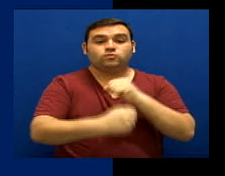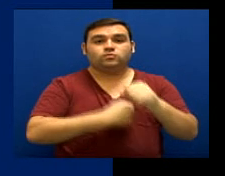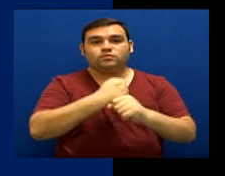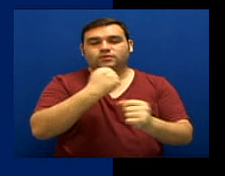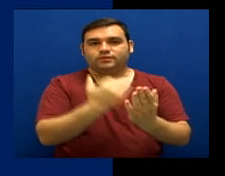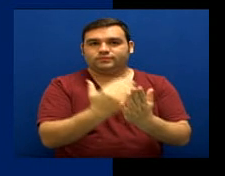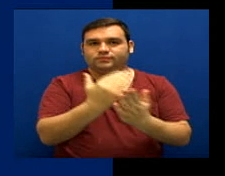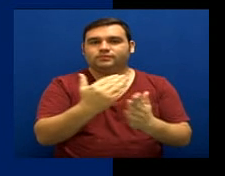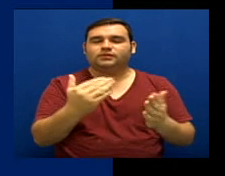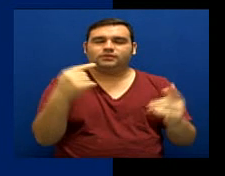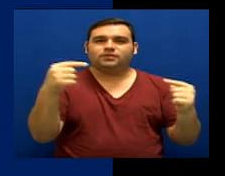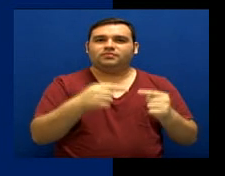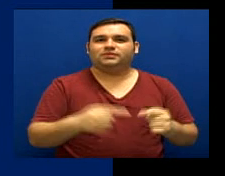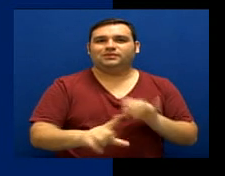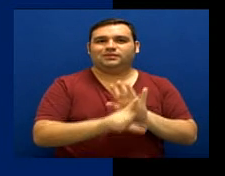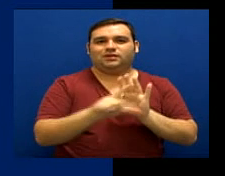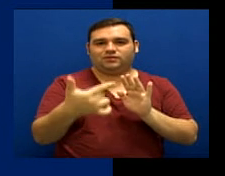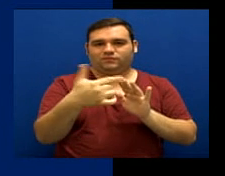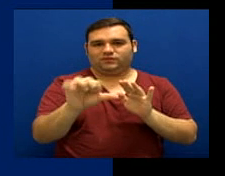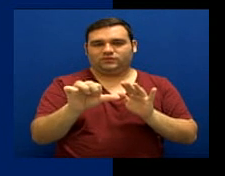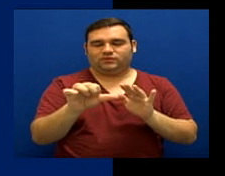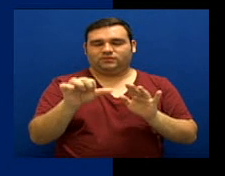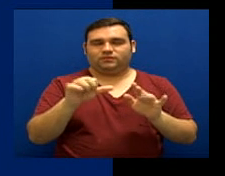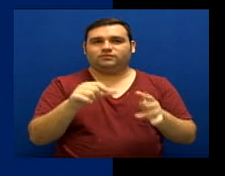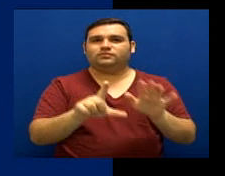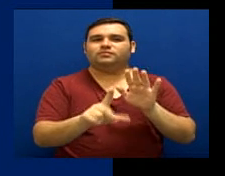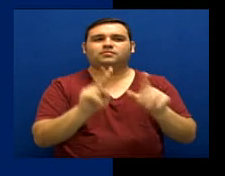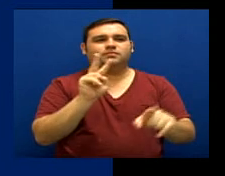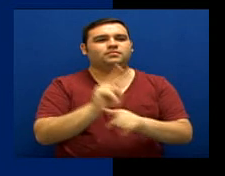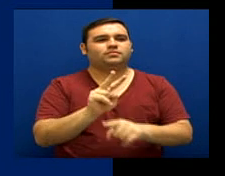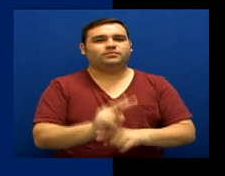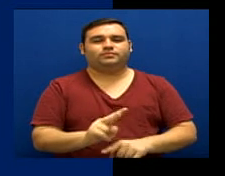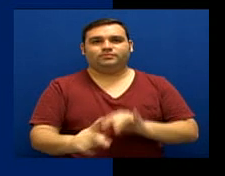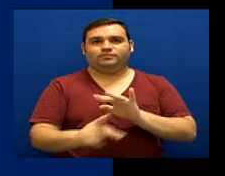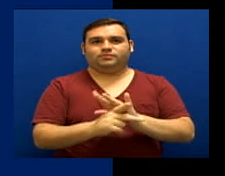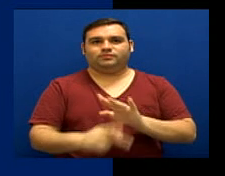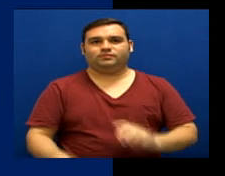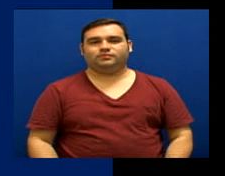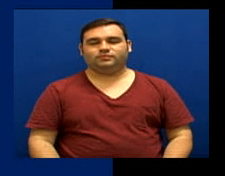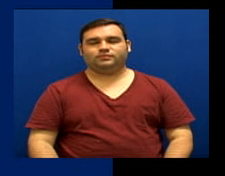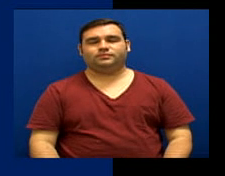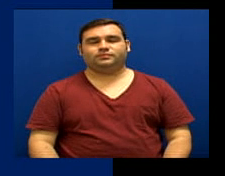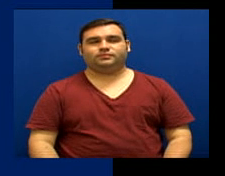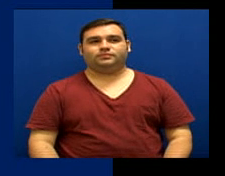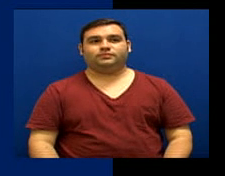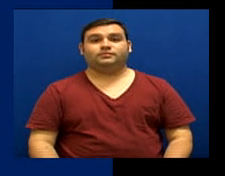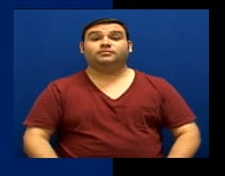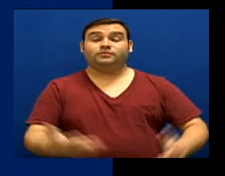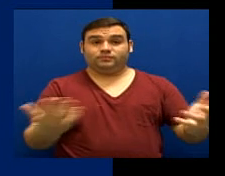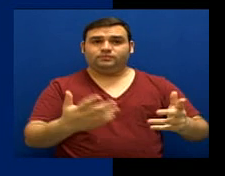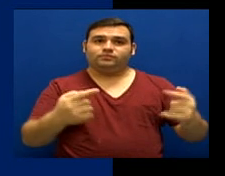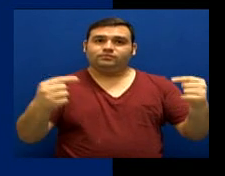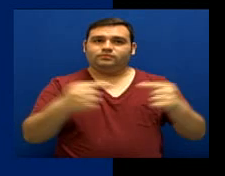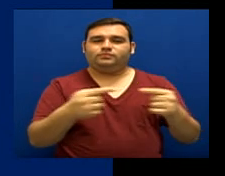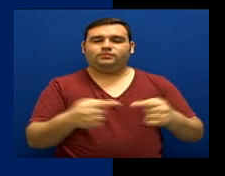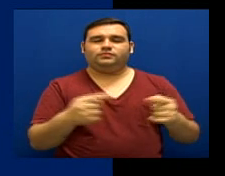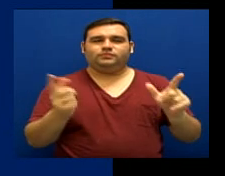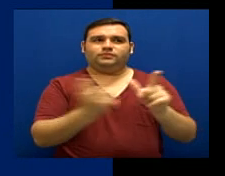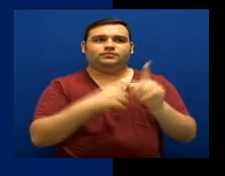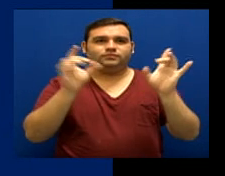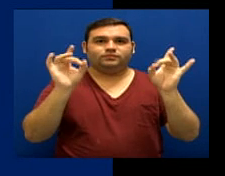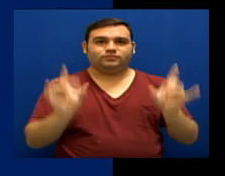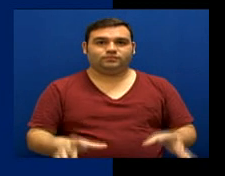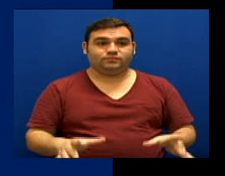meses nos termos do artigo 29 da lei de responsabilidade fiscal esse é o conceito da dívida consolidada